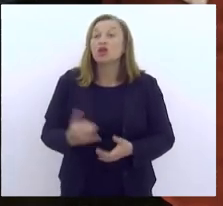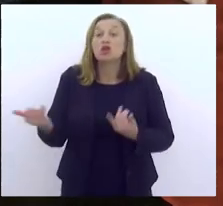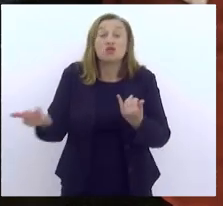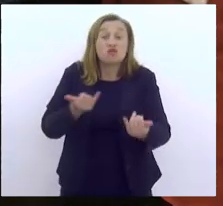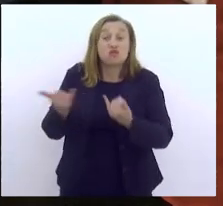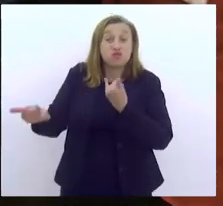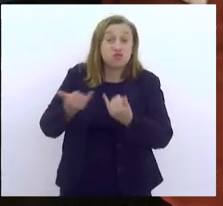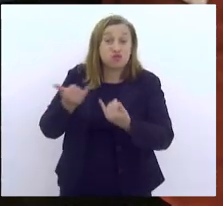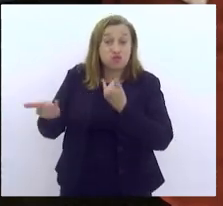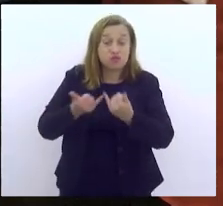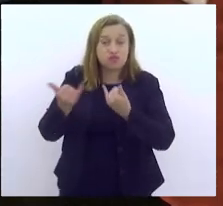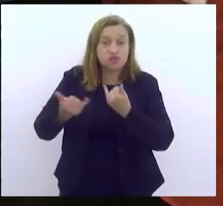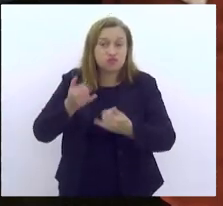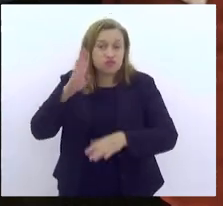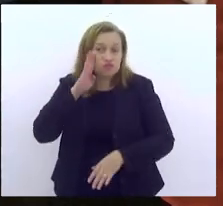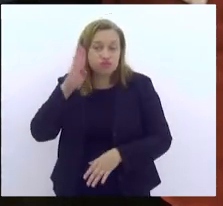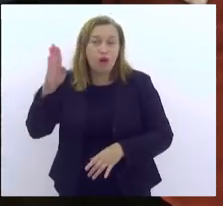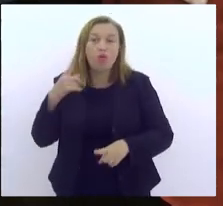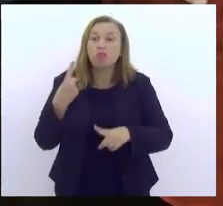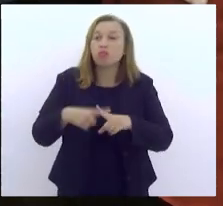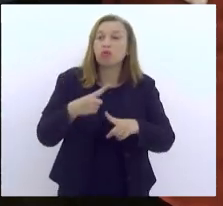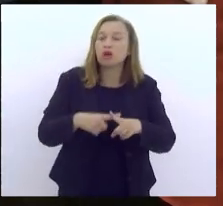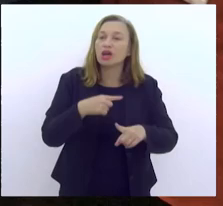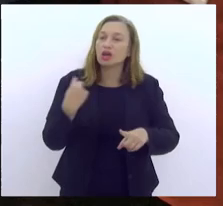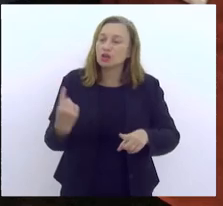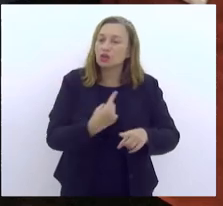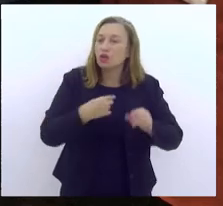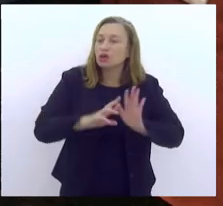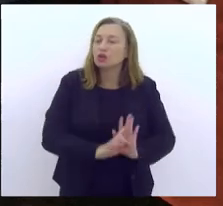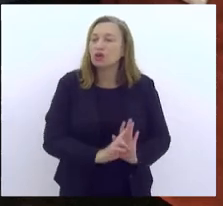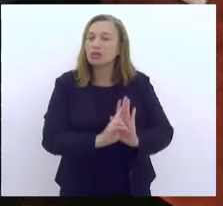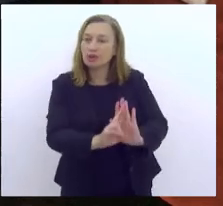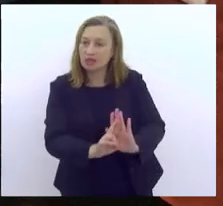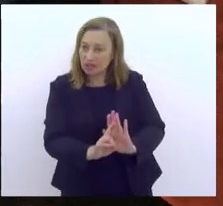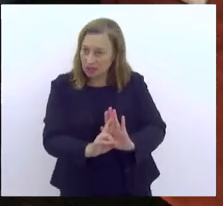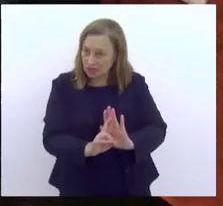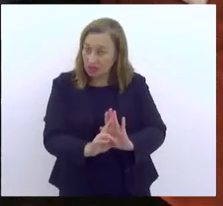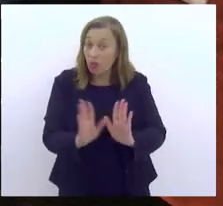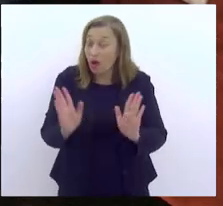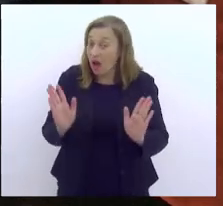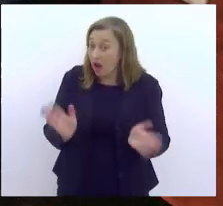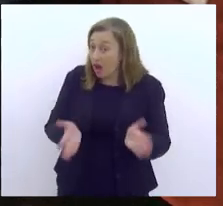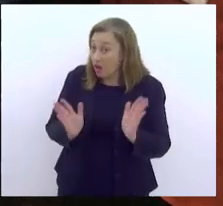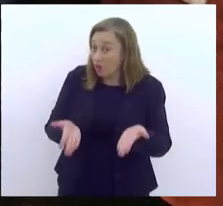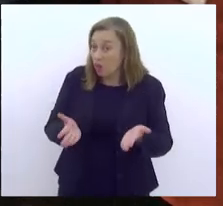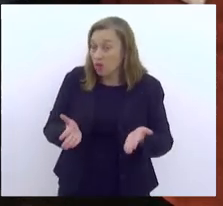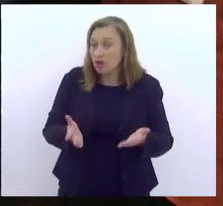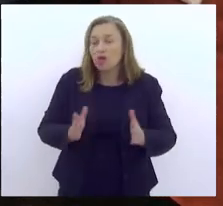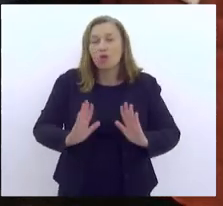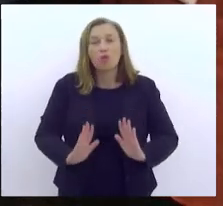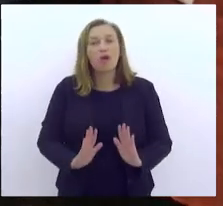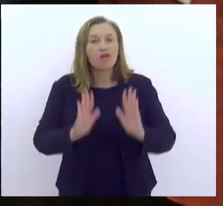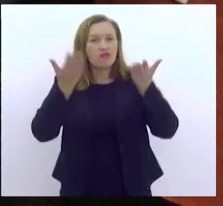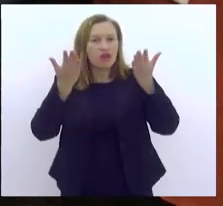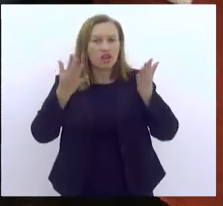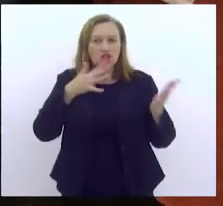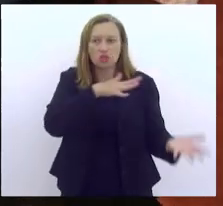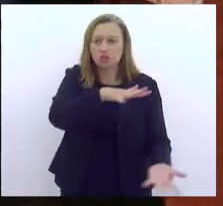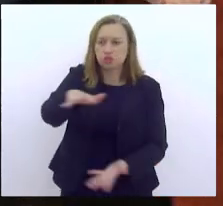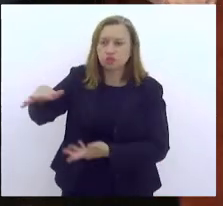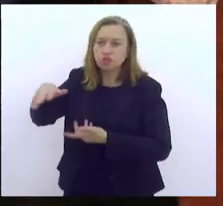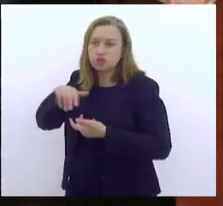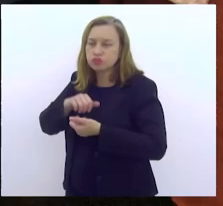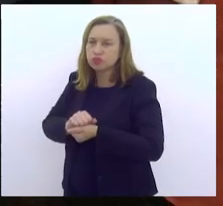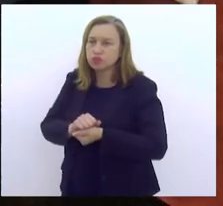informação privilegiada porque somos uma representação... Agora, um evento com o internacional